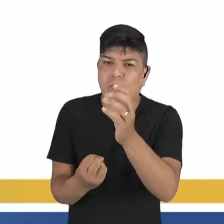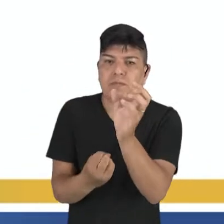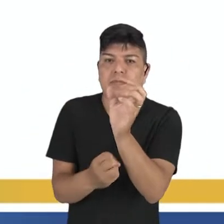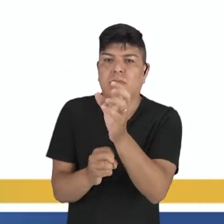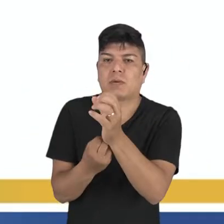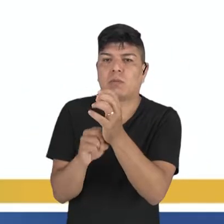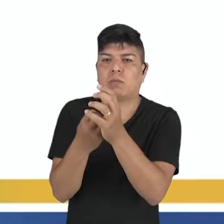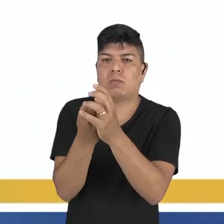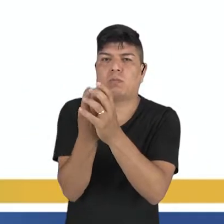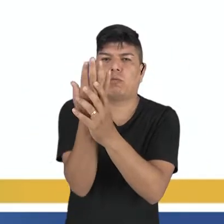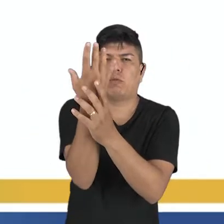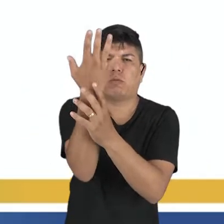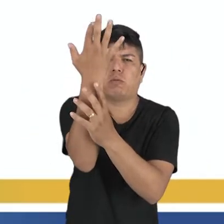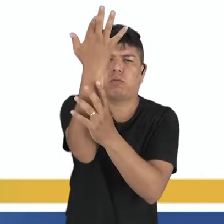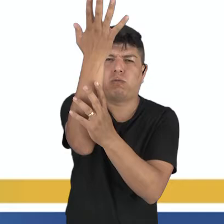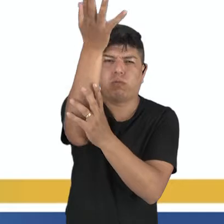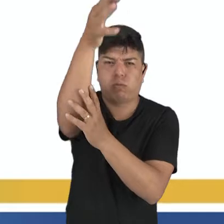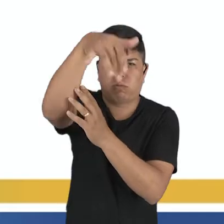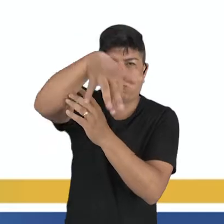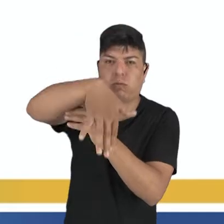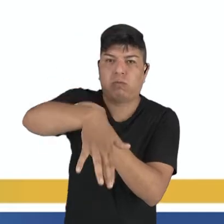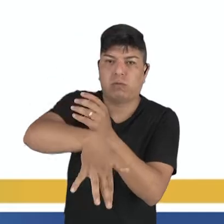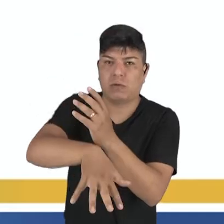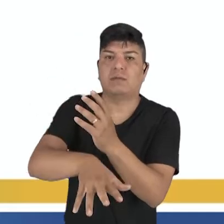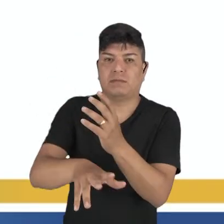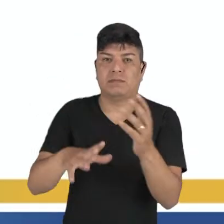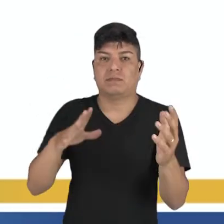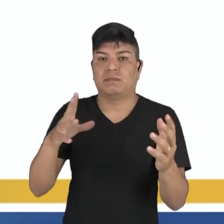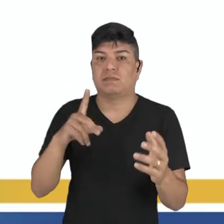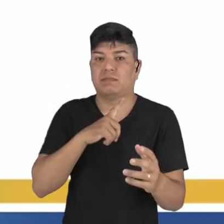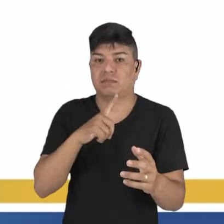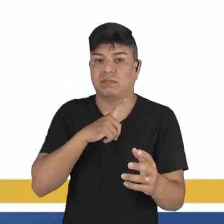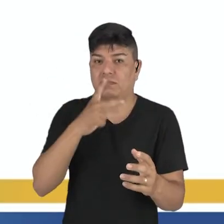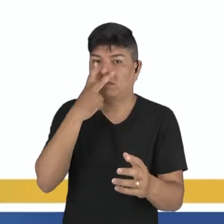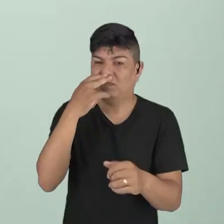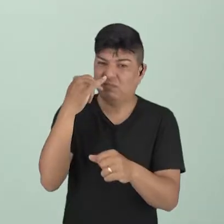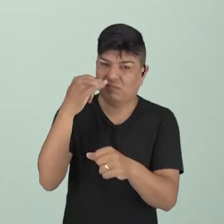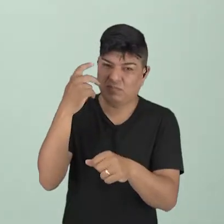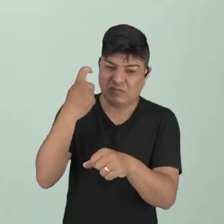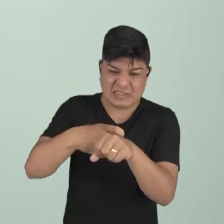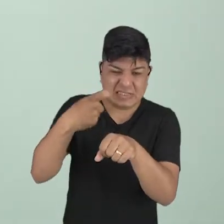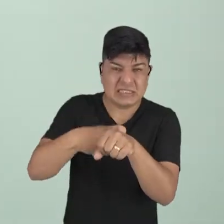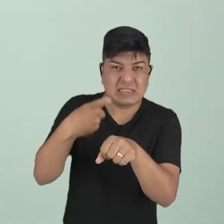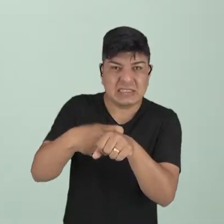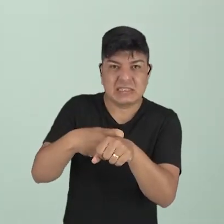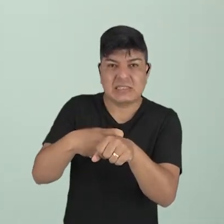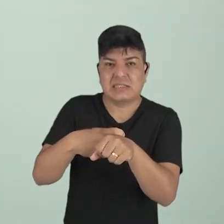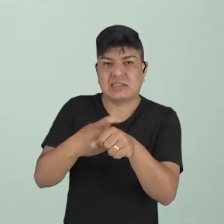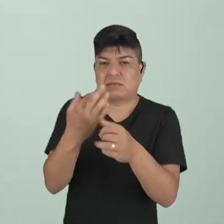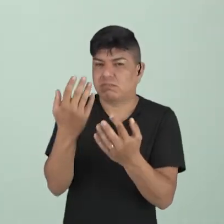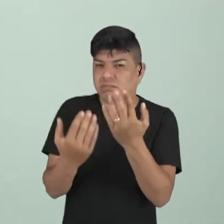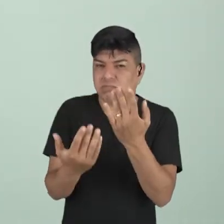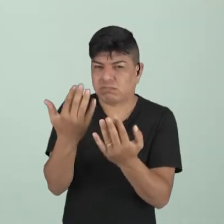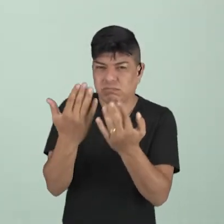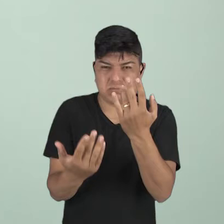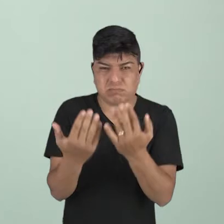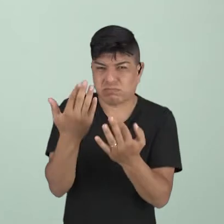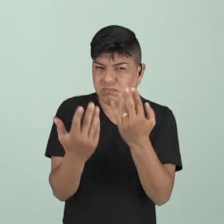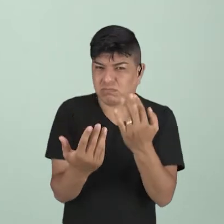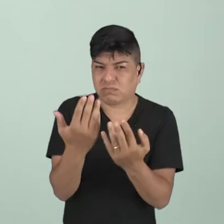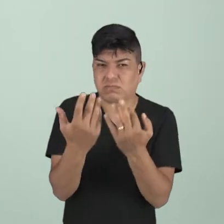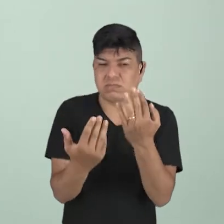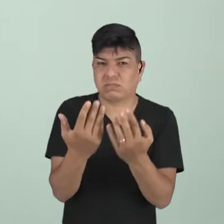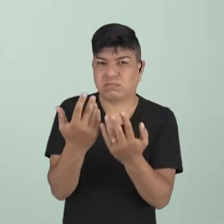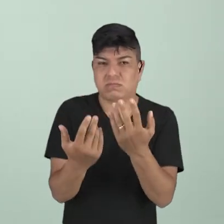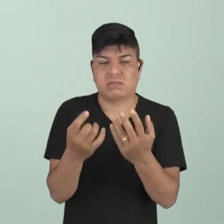hora, não existia atmosfera, não existia ali uma camada rochosa, né, onde os organismos pudessem se apoiar.